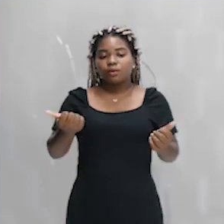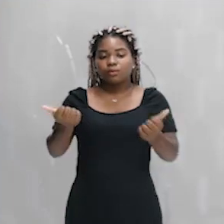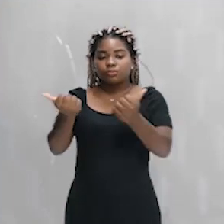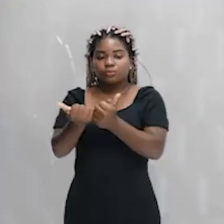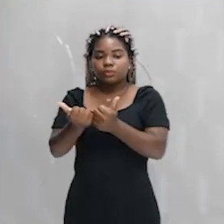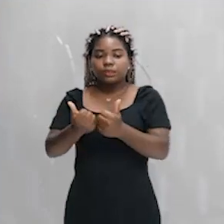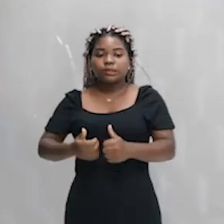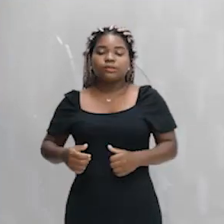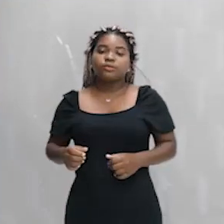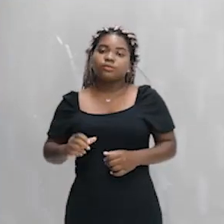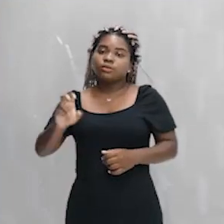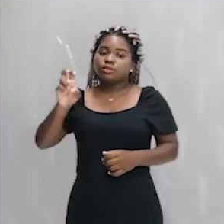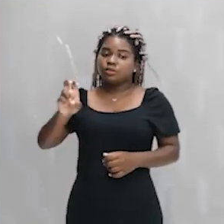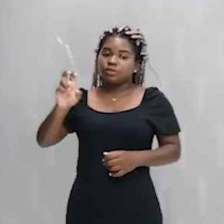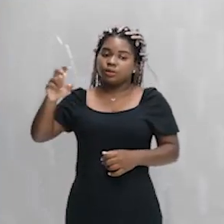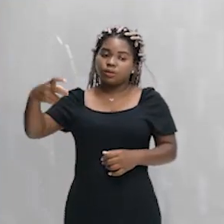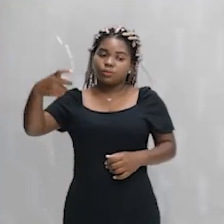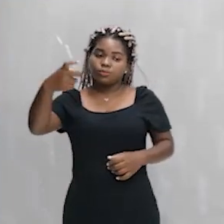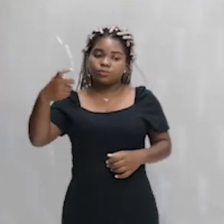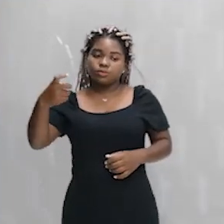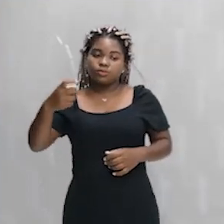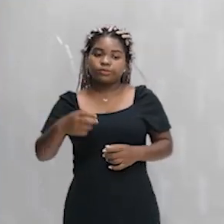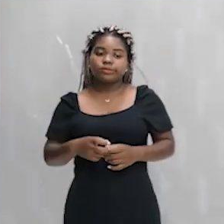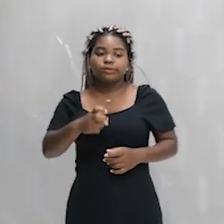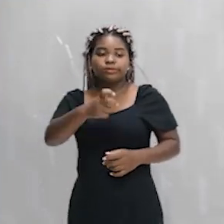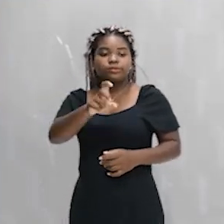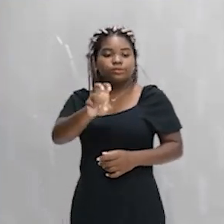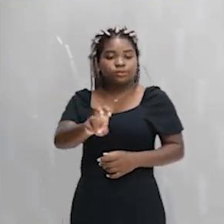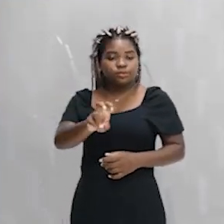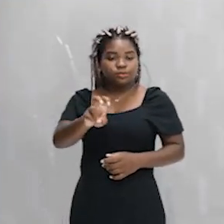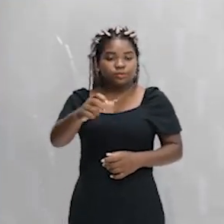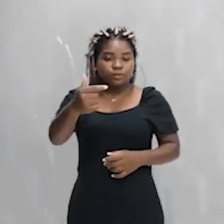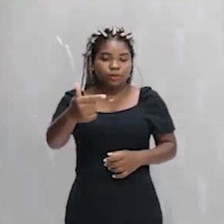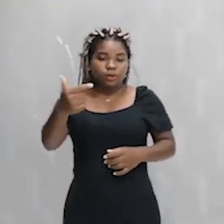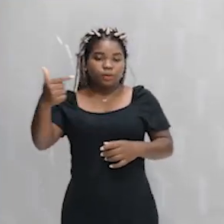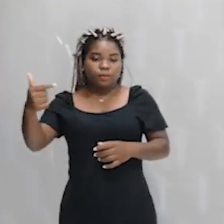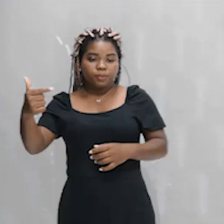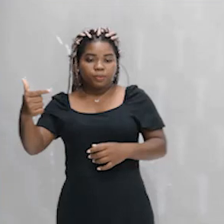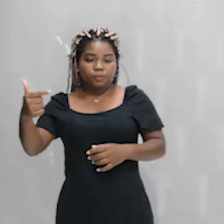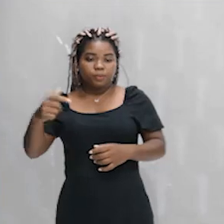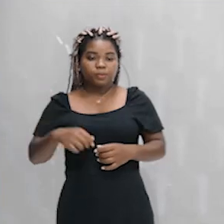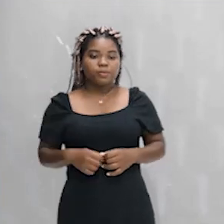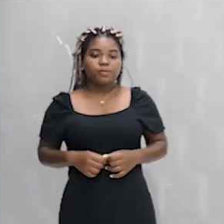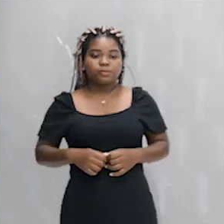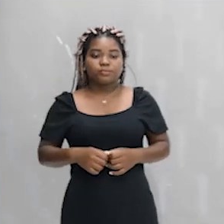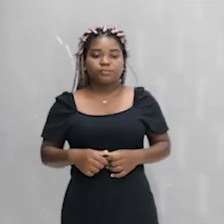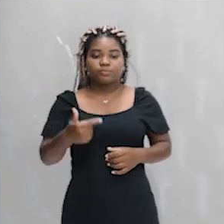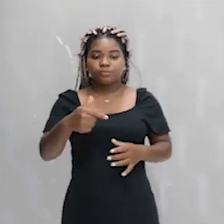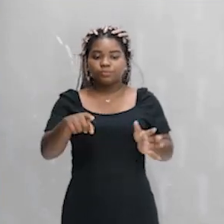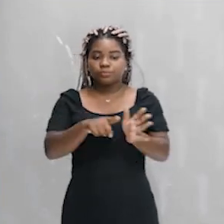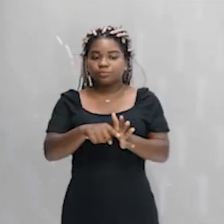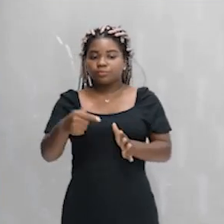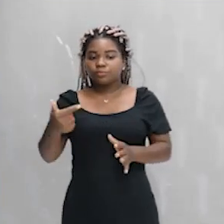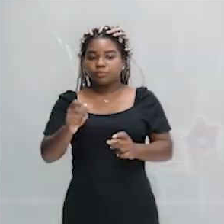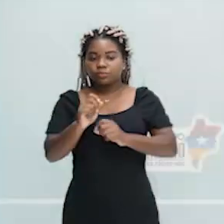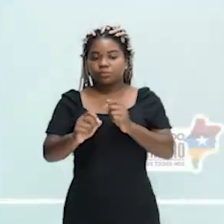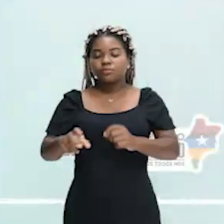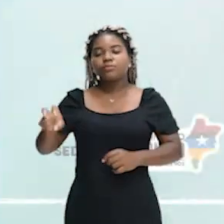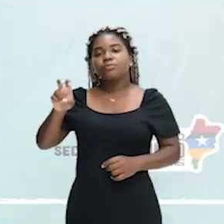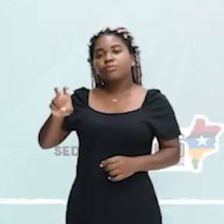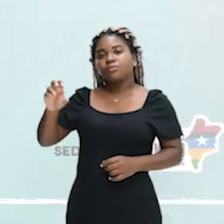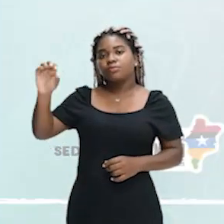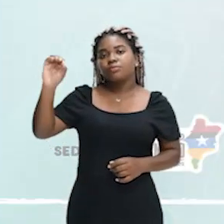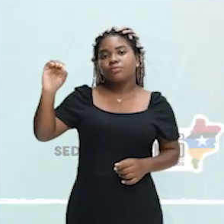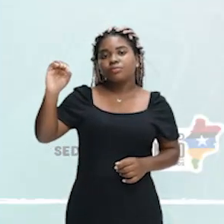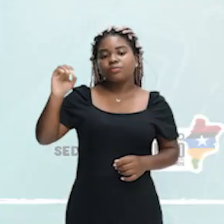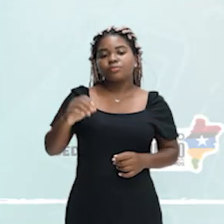pelo 2. Vai ficar 5 elevado a 2 menos 2. E o 2 menos 2 lá no expoente dá o